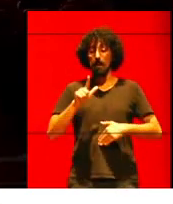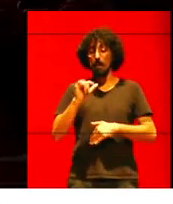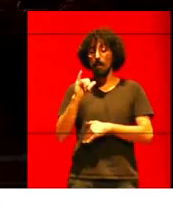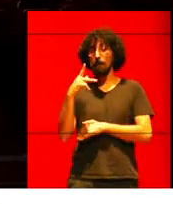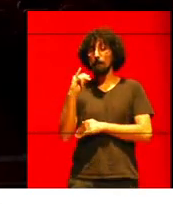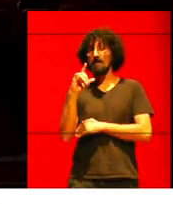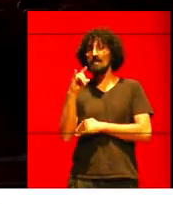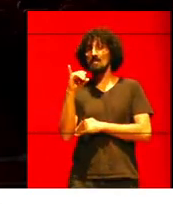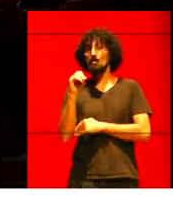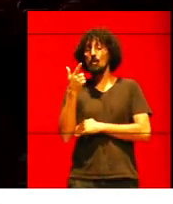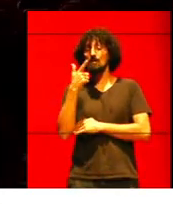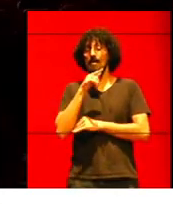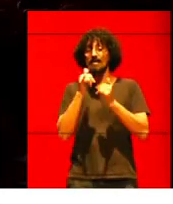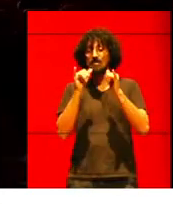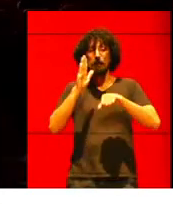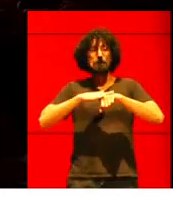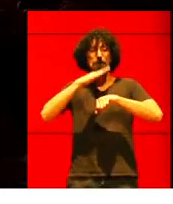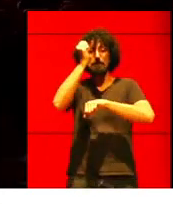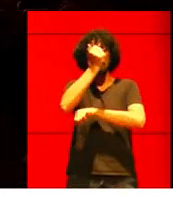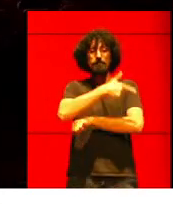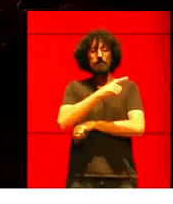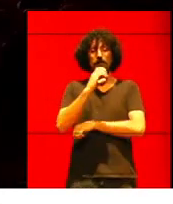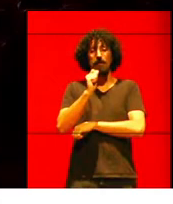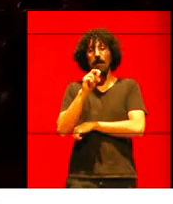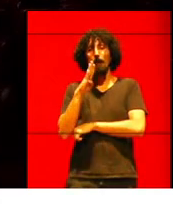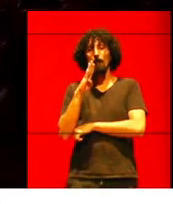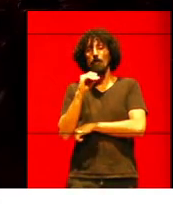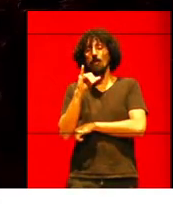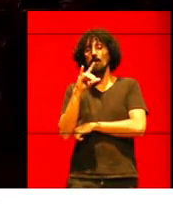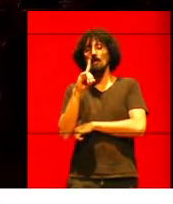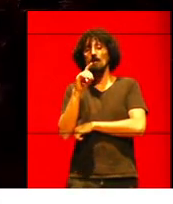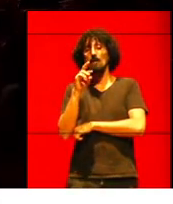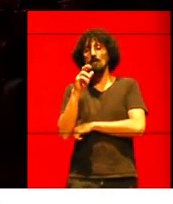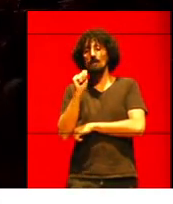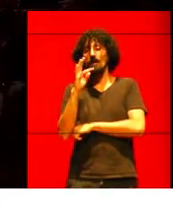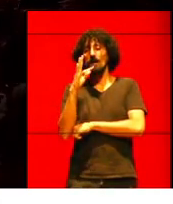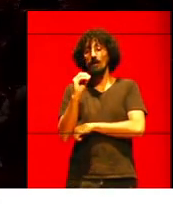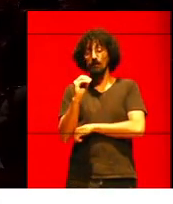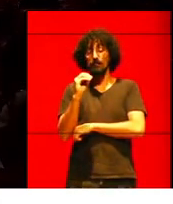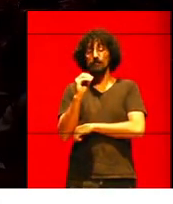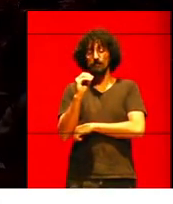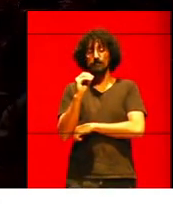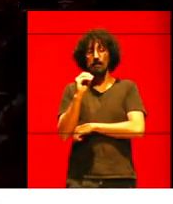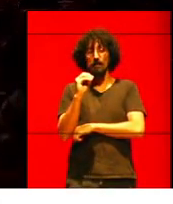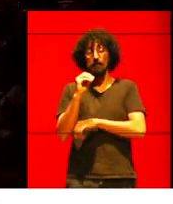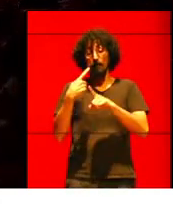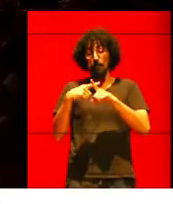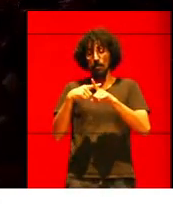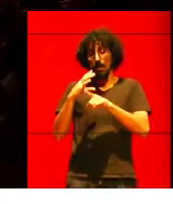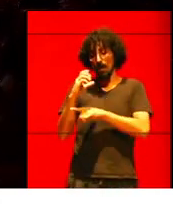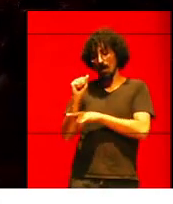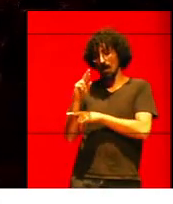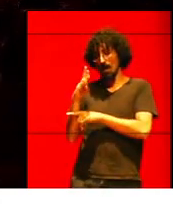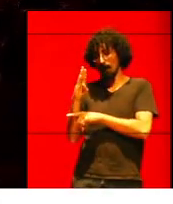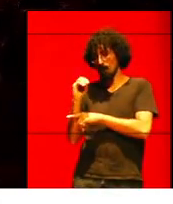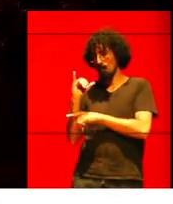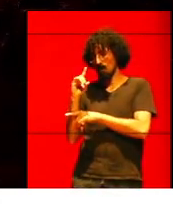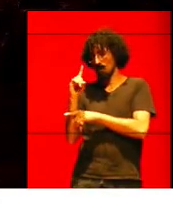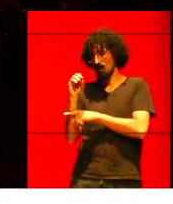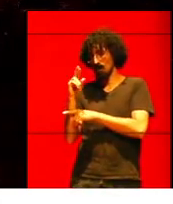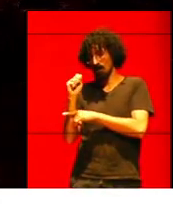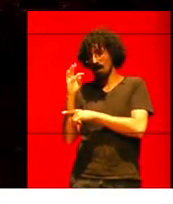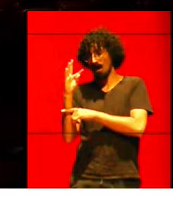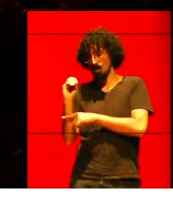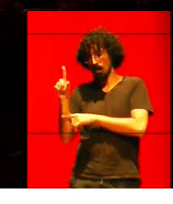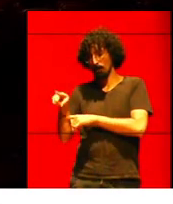energia que os carboidratos. Os carboidratos são a primeira via de energia, a primeira fonte energética. Acabou os